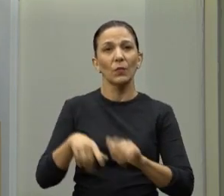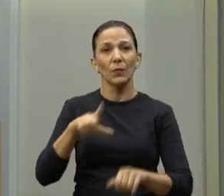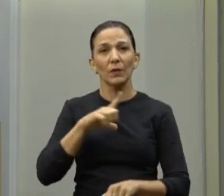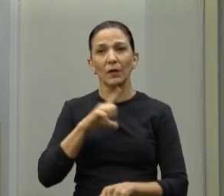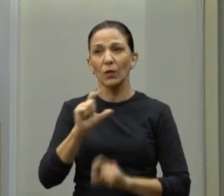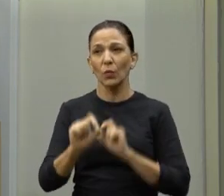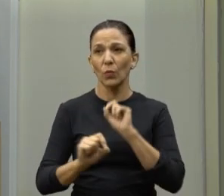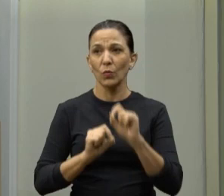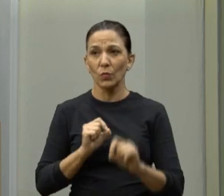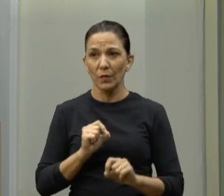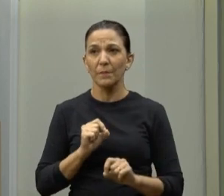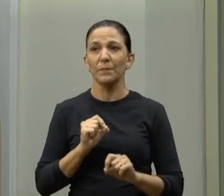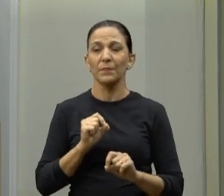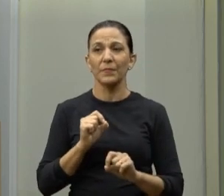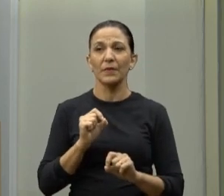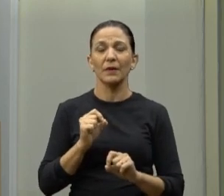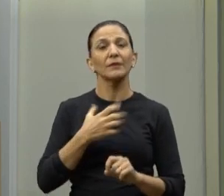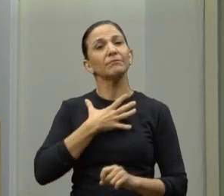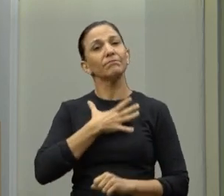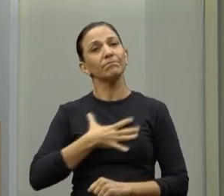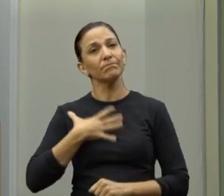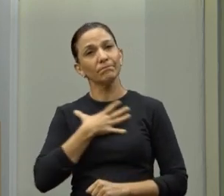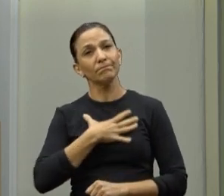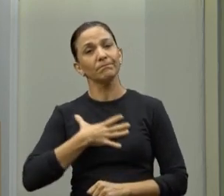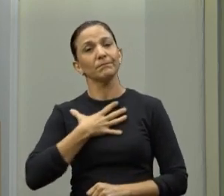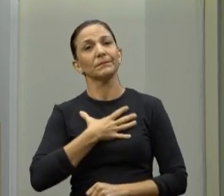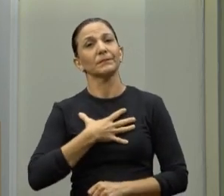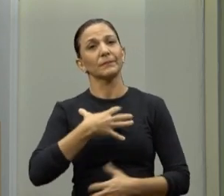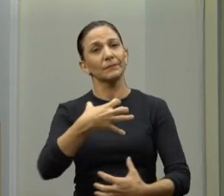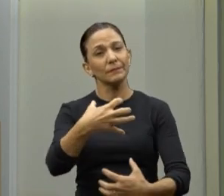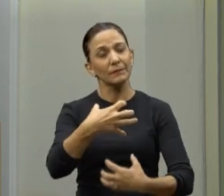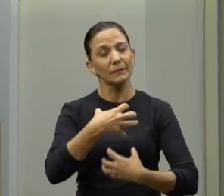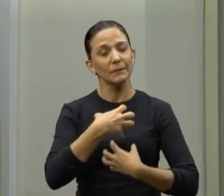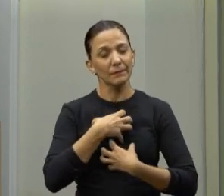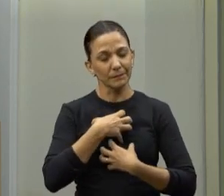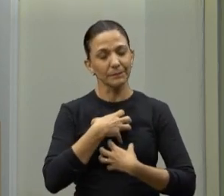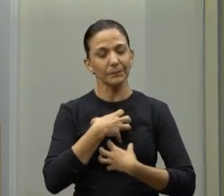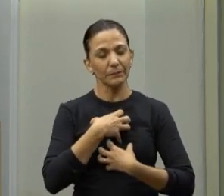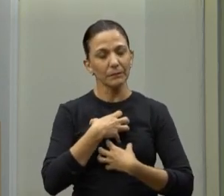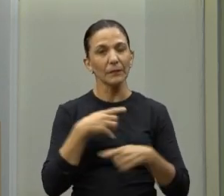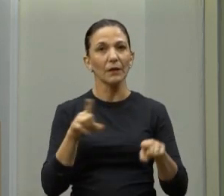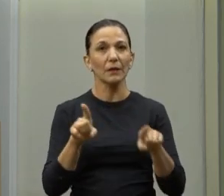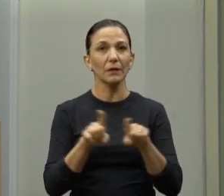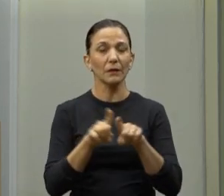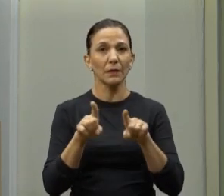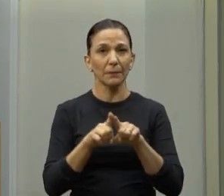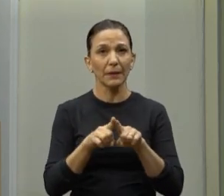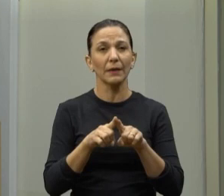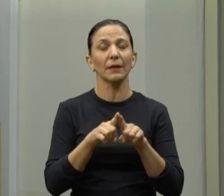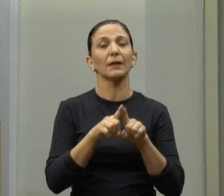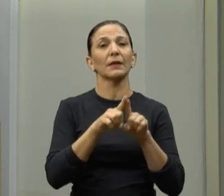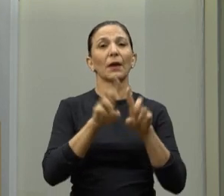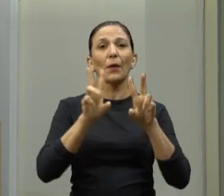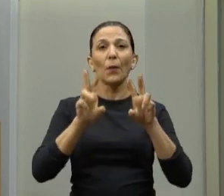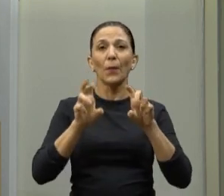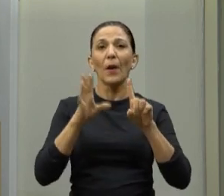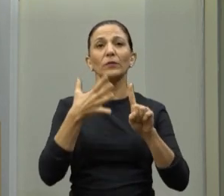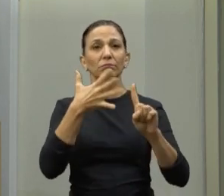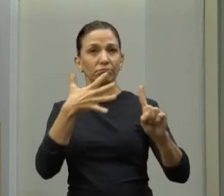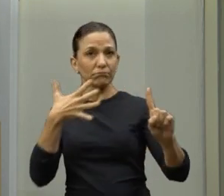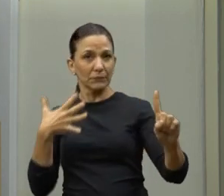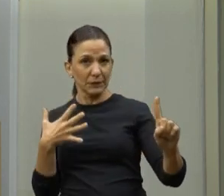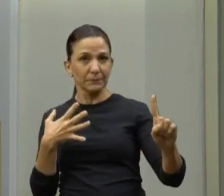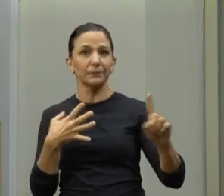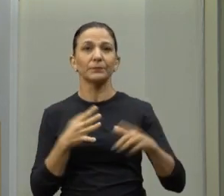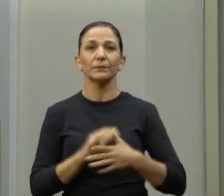enfim o que foi muito prazeroso não só para mim mas também para os meus e para pauta Qual o dedico